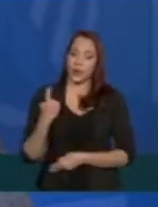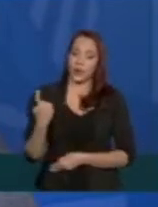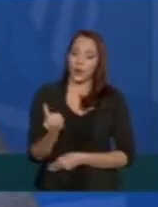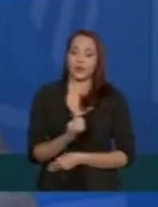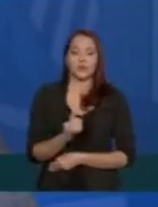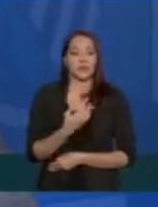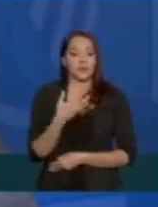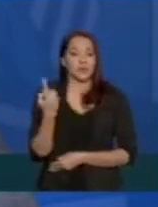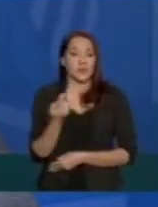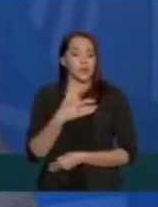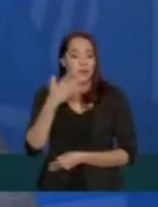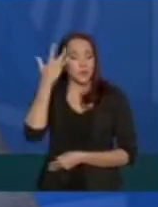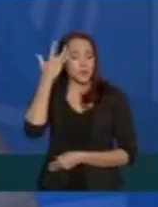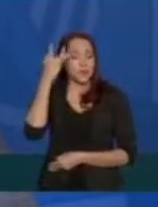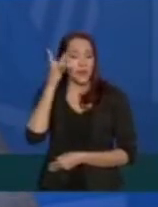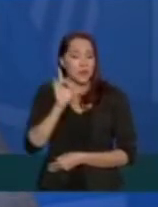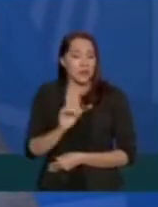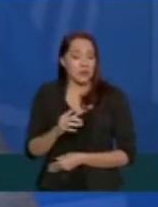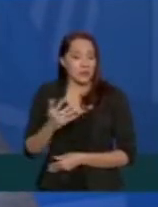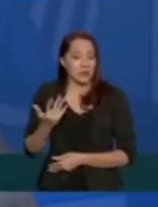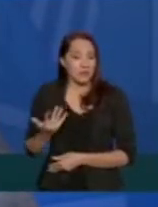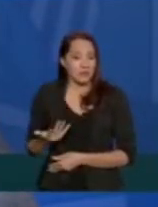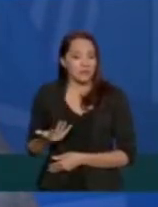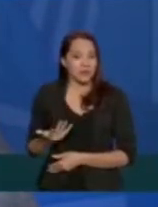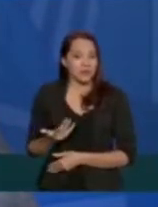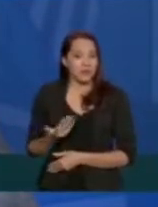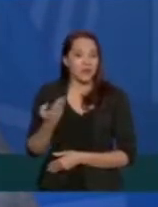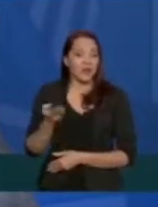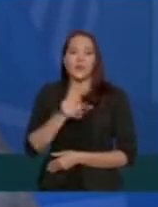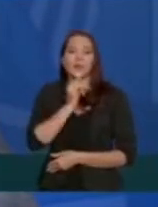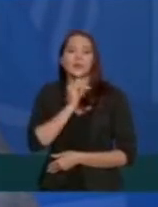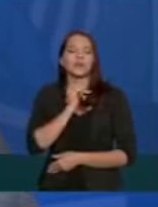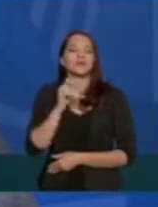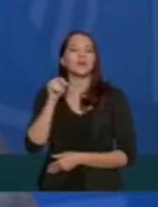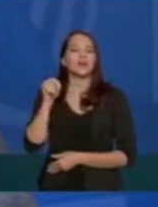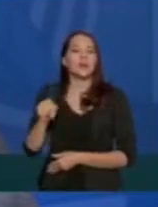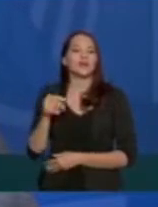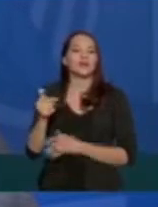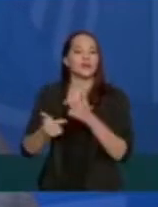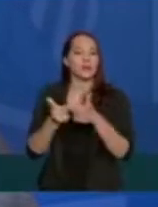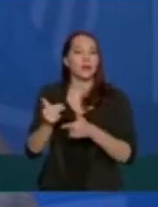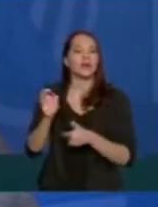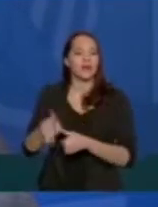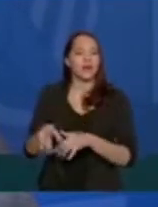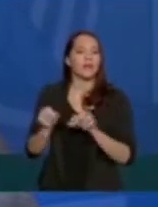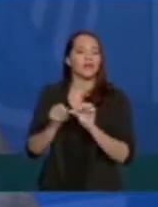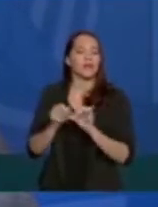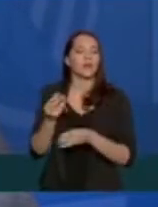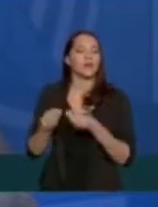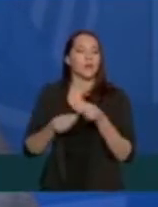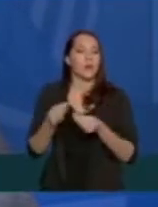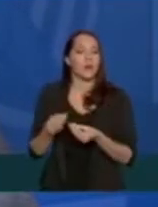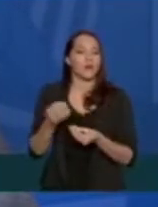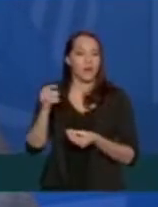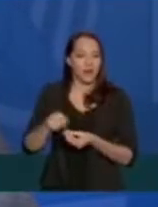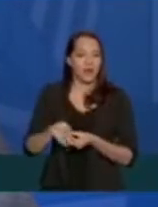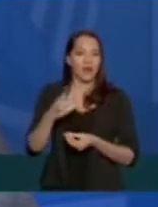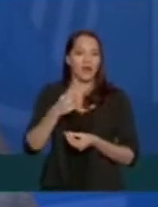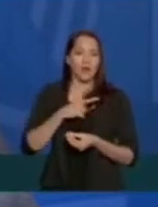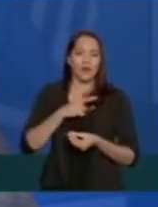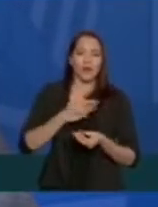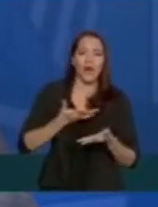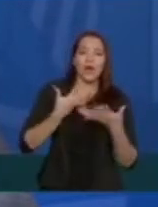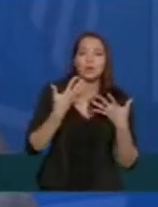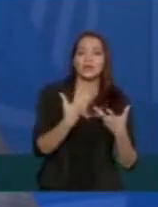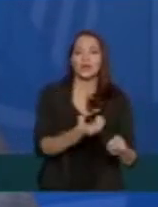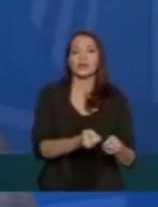não sabemos. E essa, por exemplo, as operações, elas são realizadas com aval do judiciário